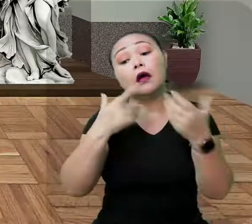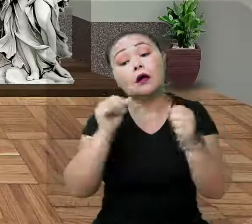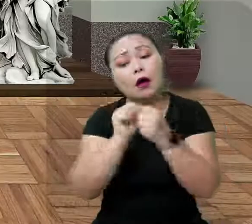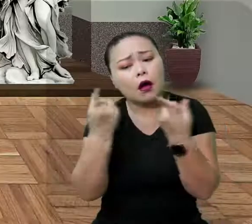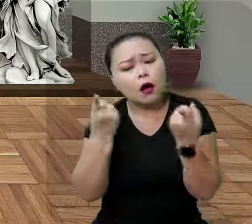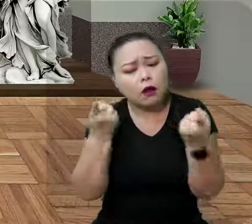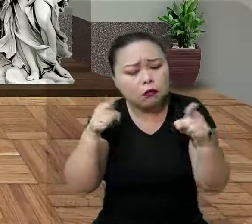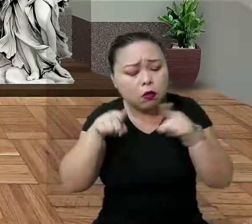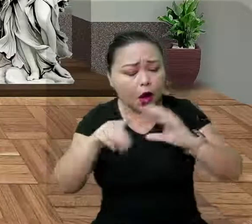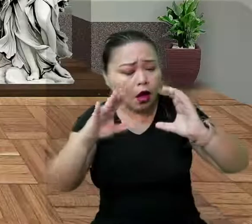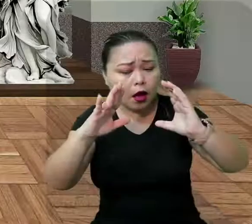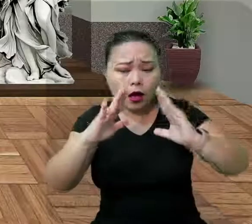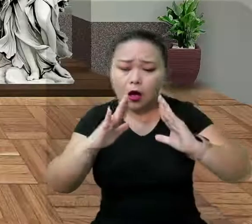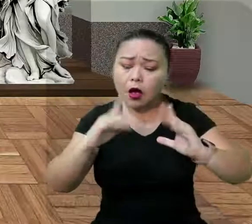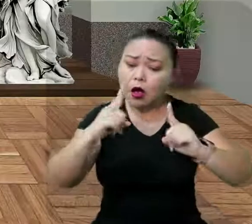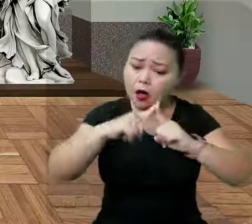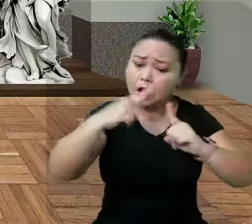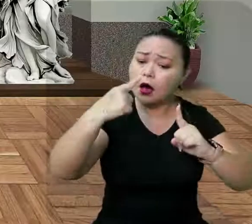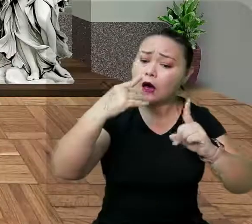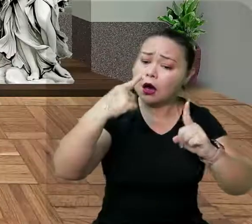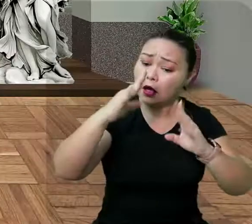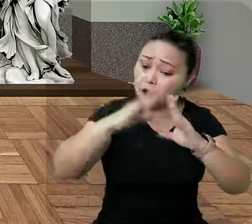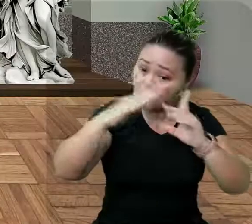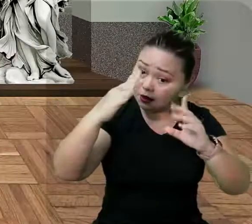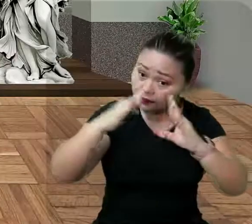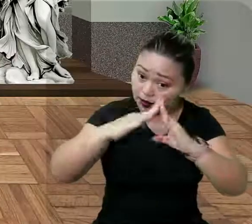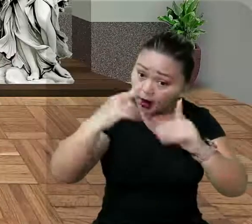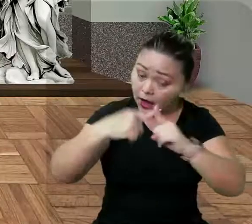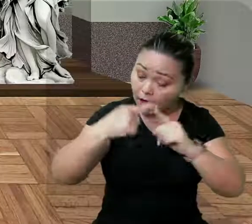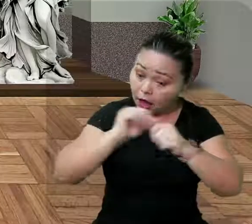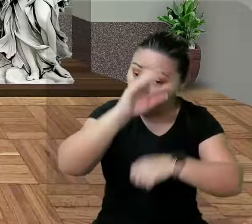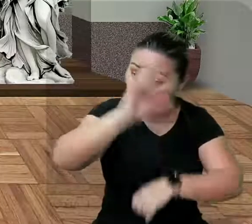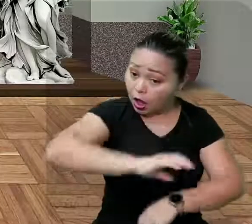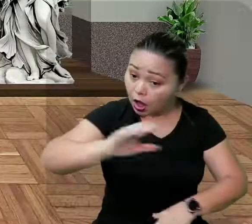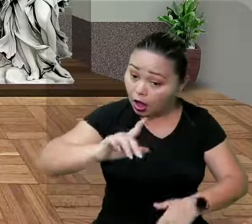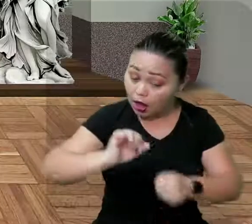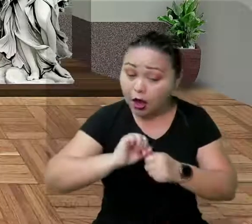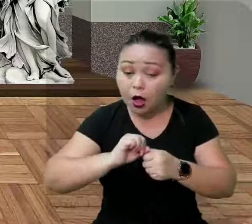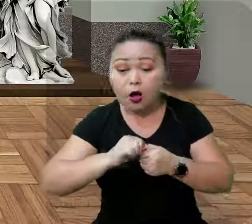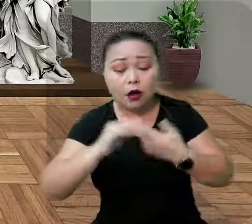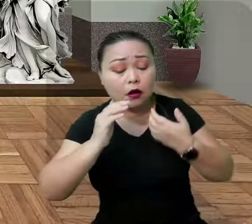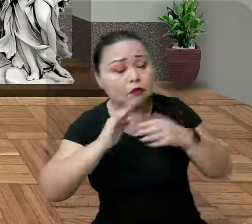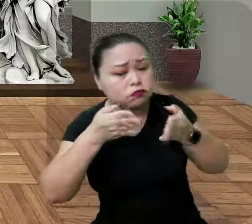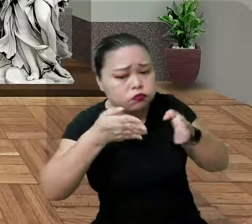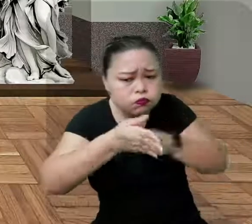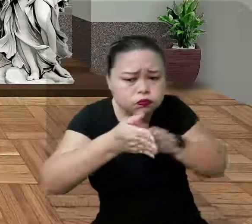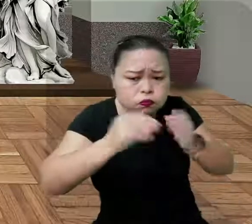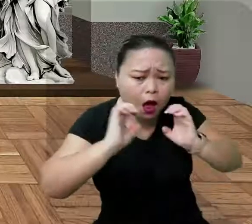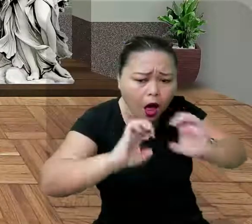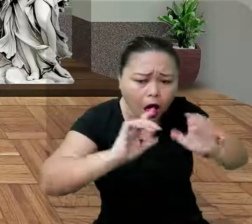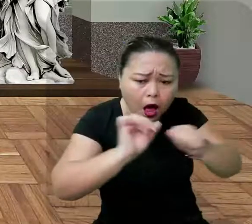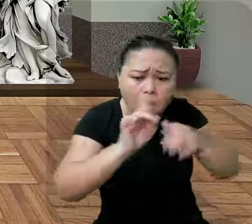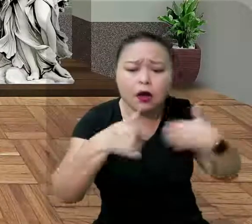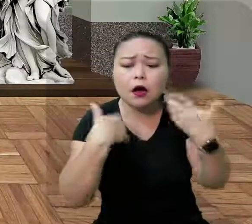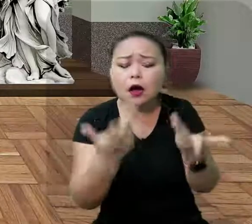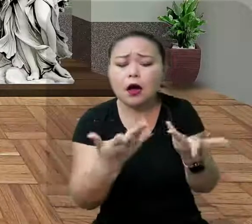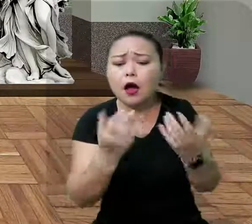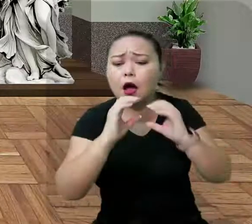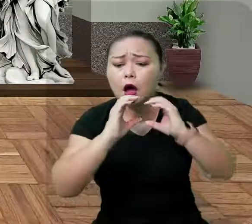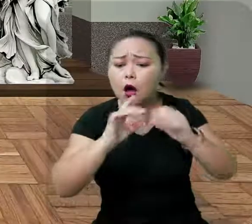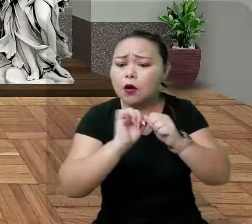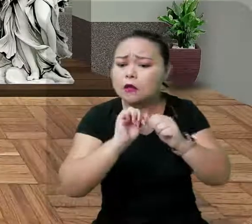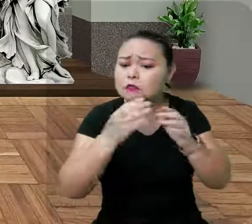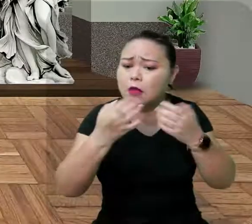paralelo com a Igreja Católica Apostólica Romana começa a catequizar os nativos e é pensar que não